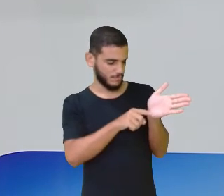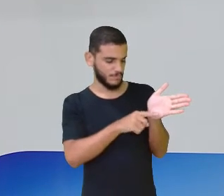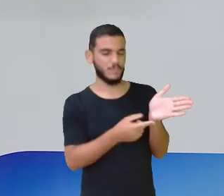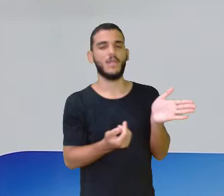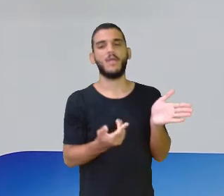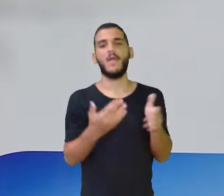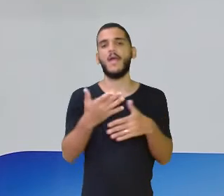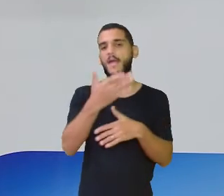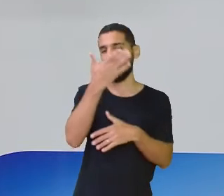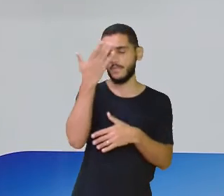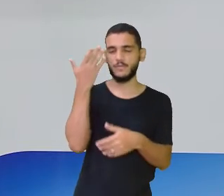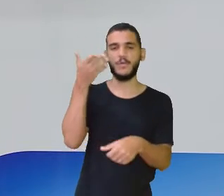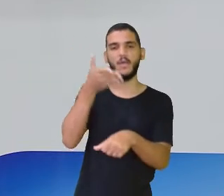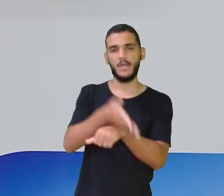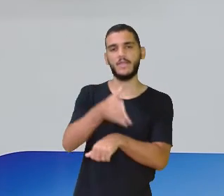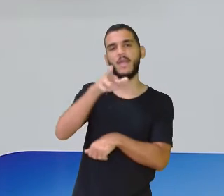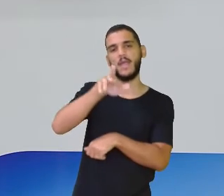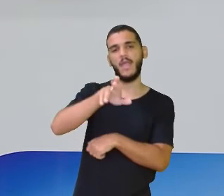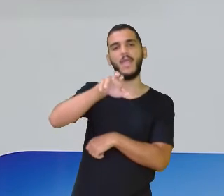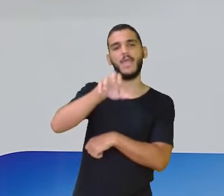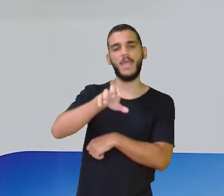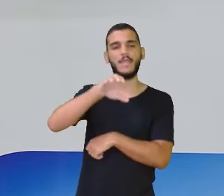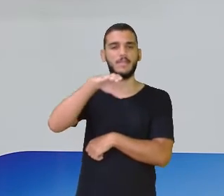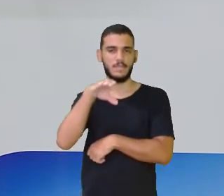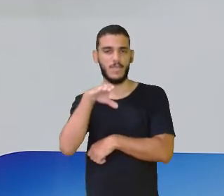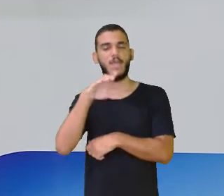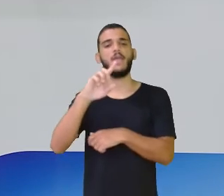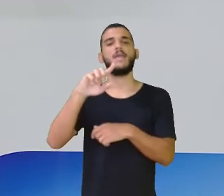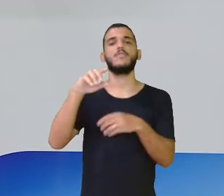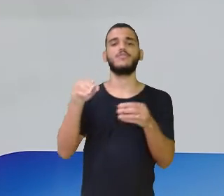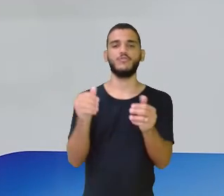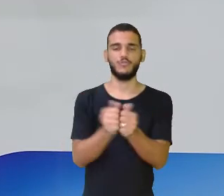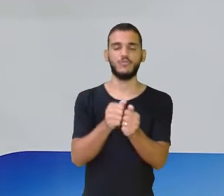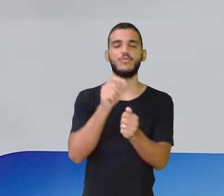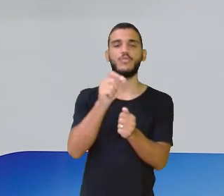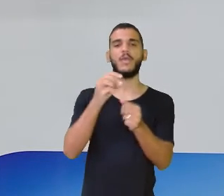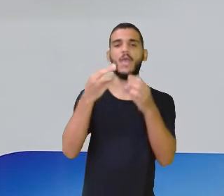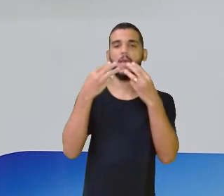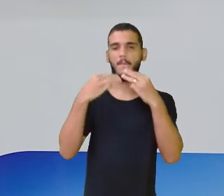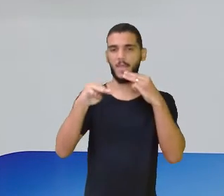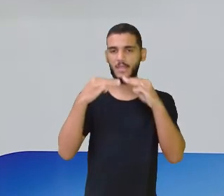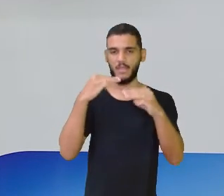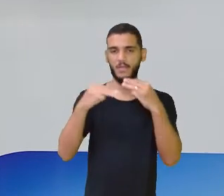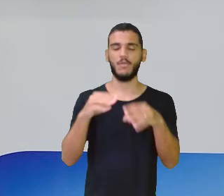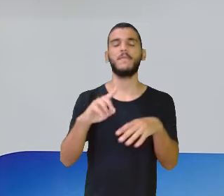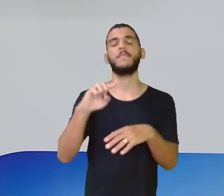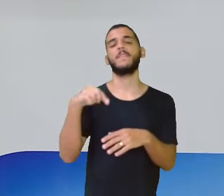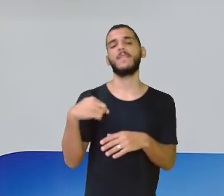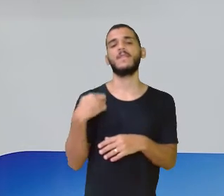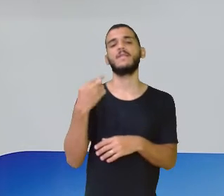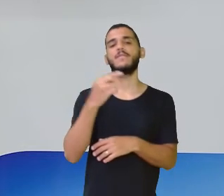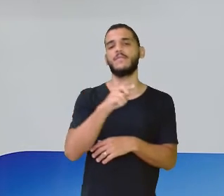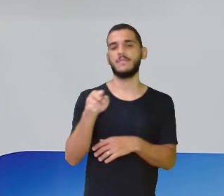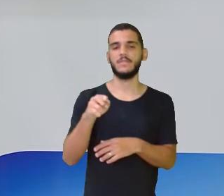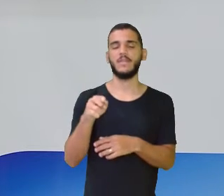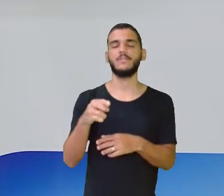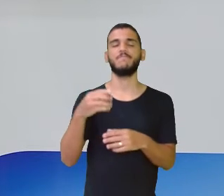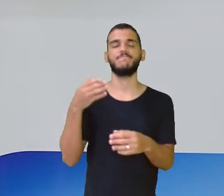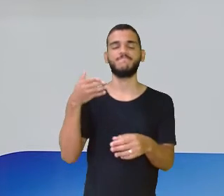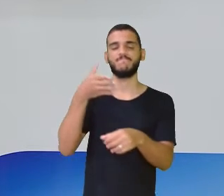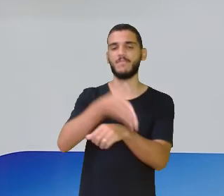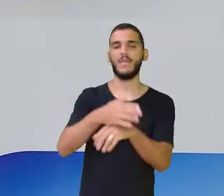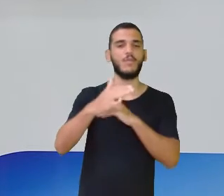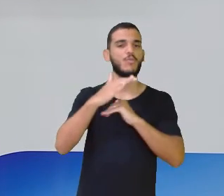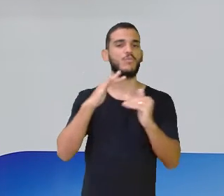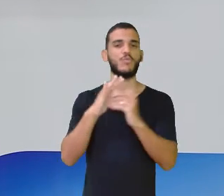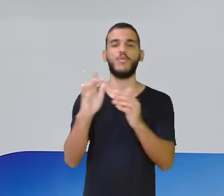R, E, C, juntamente com o número da tua matrícula. Pronto. Você tem acesso a todos os livros que a gente